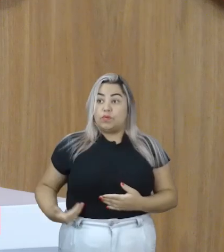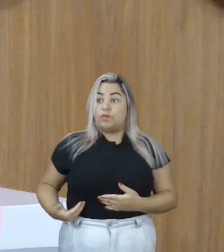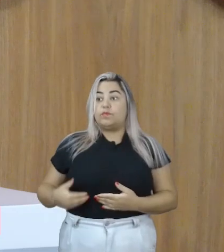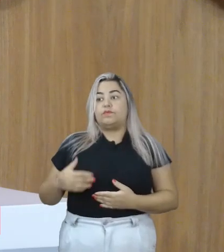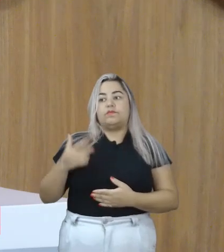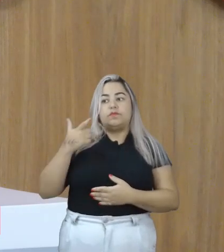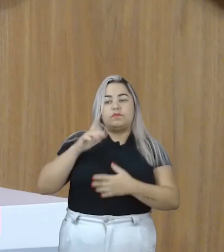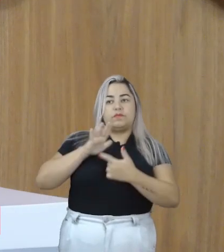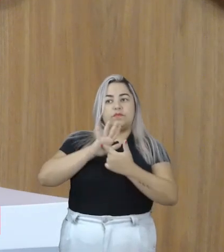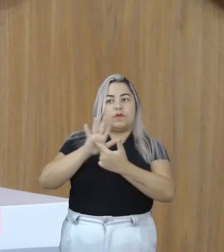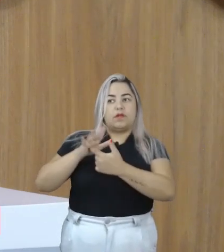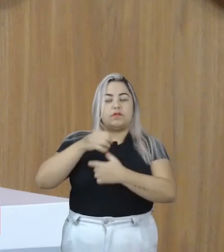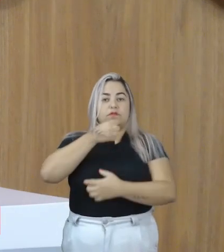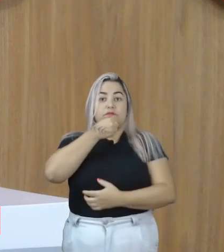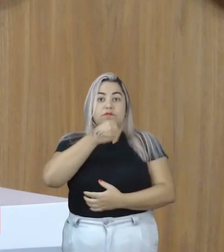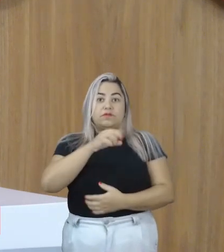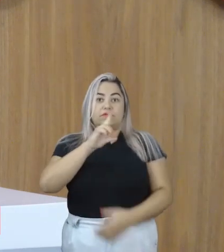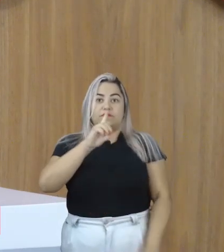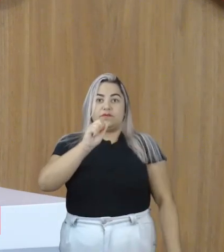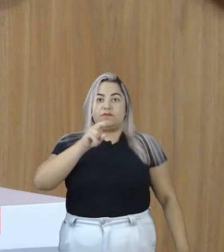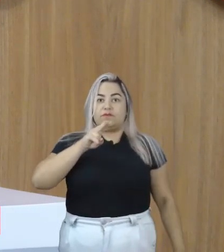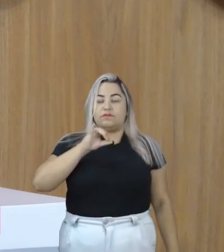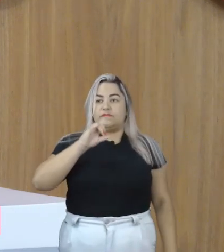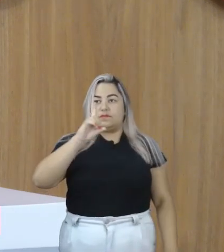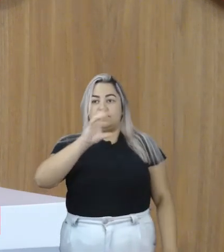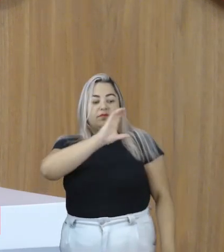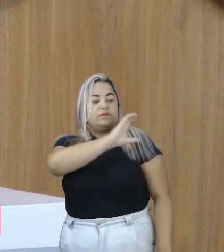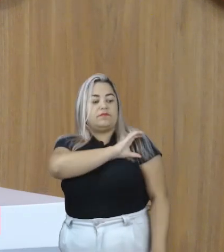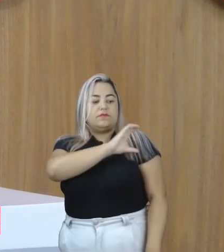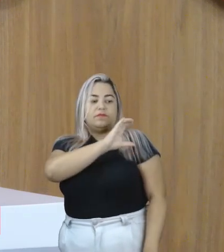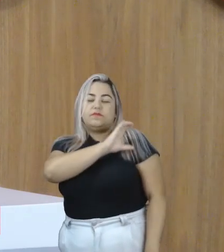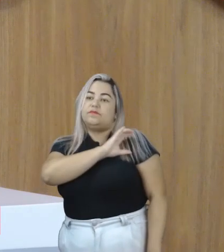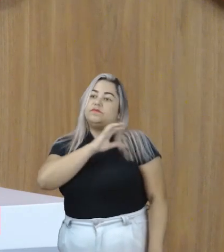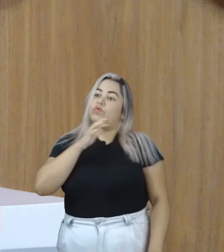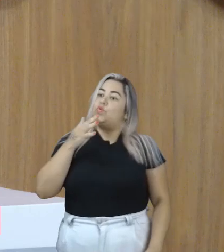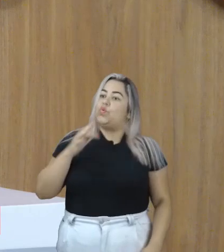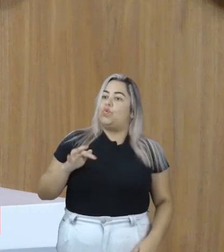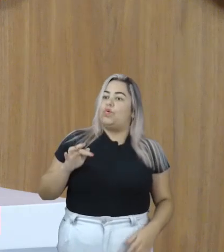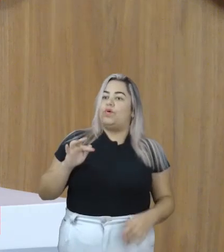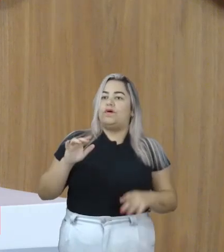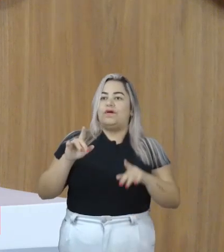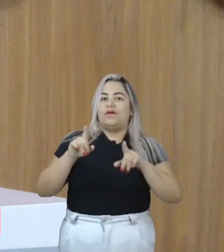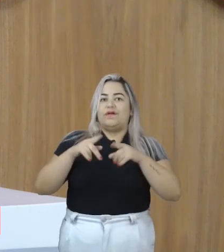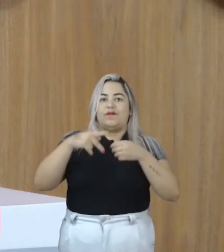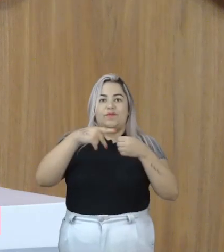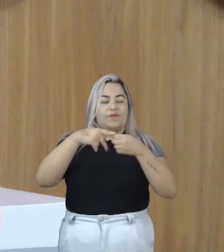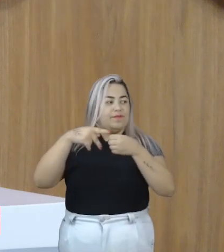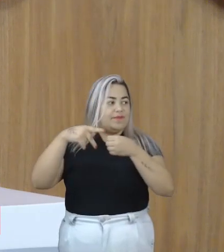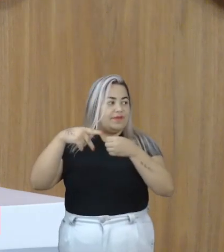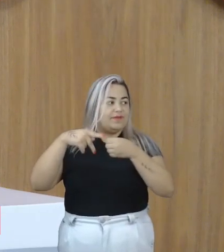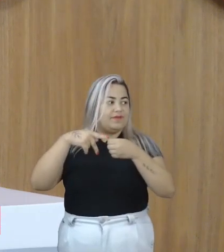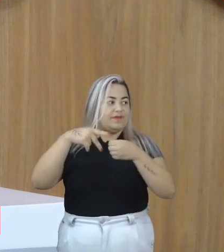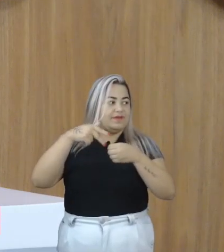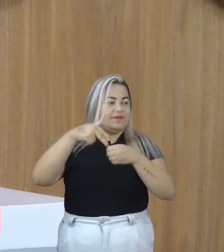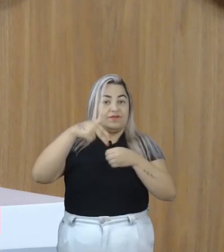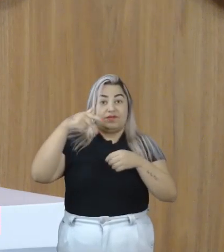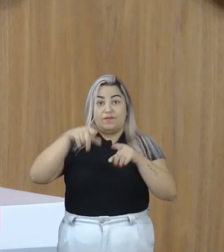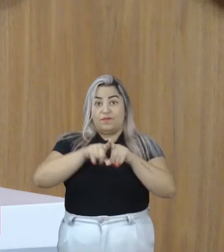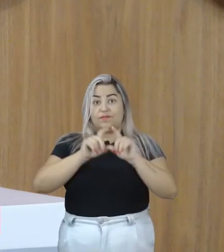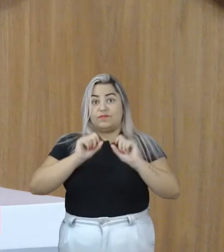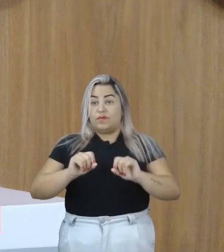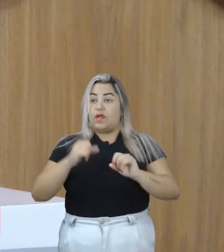reapresenta também a entrevista com David Bacelar, que é coordenador-geral da Federação Única dos Petroleiros. Ele fala sobre a importância